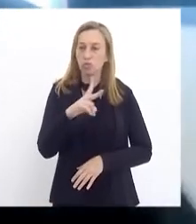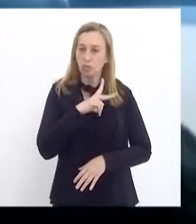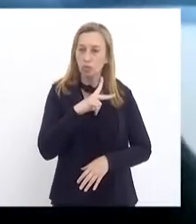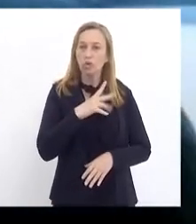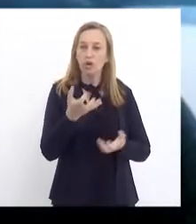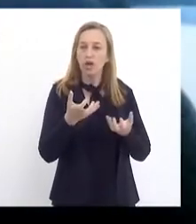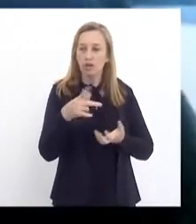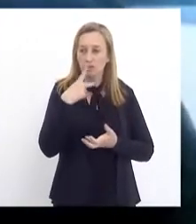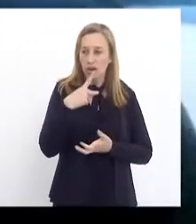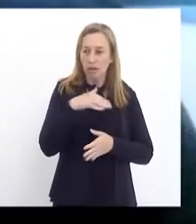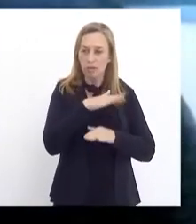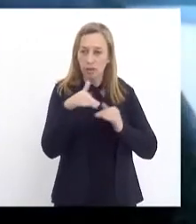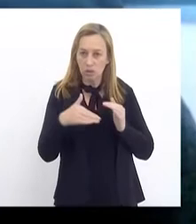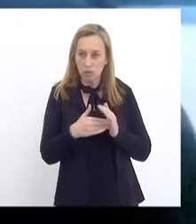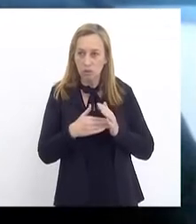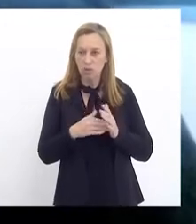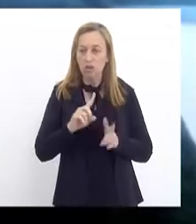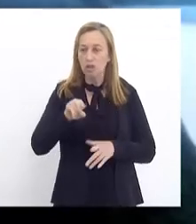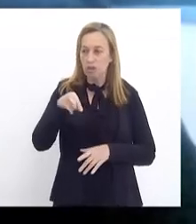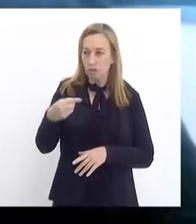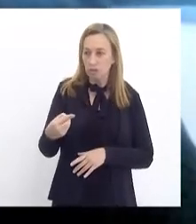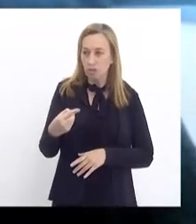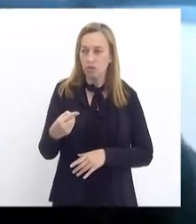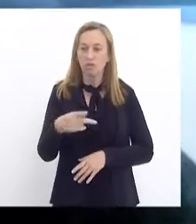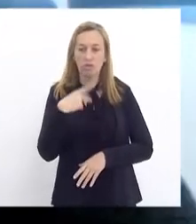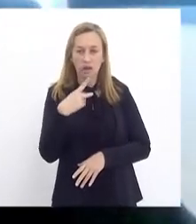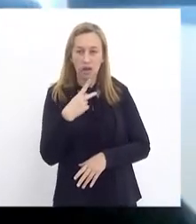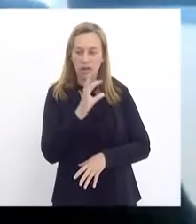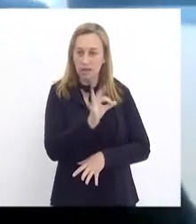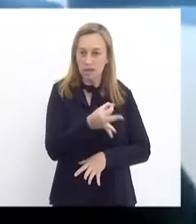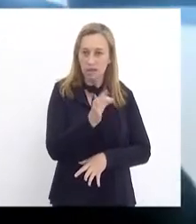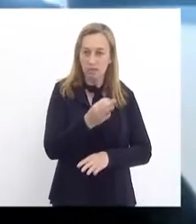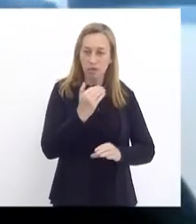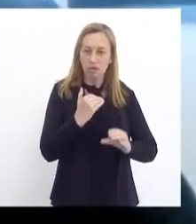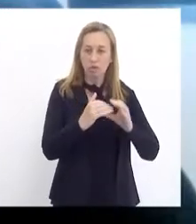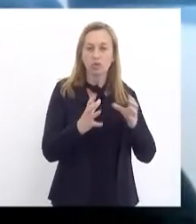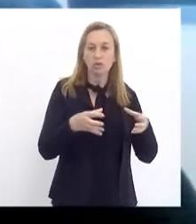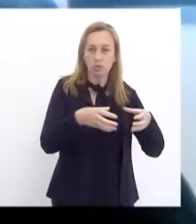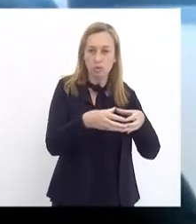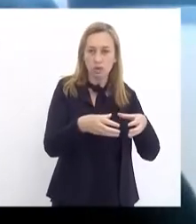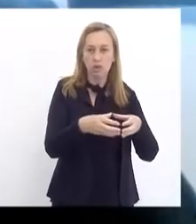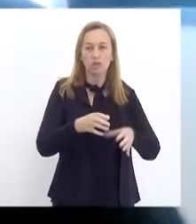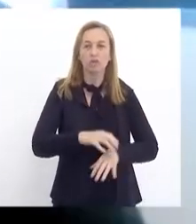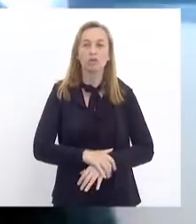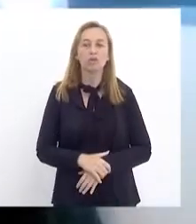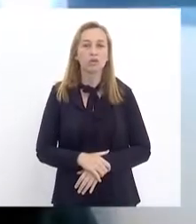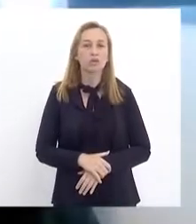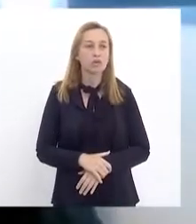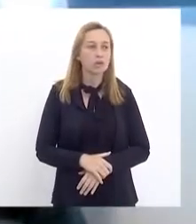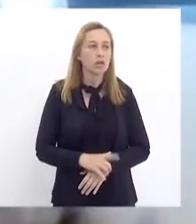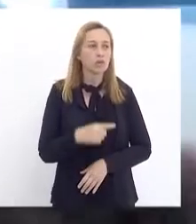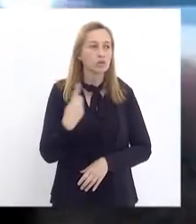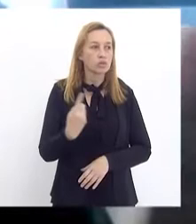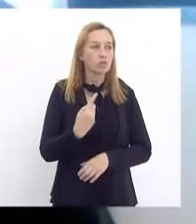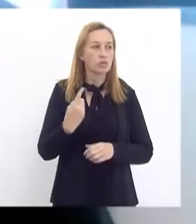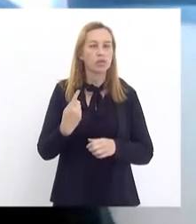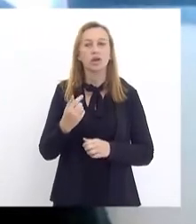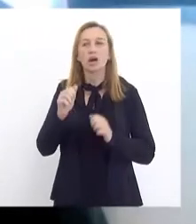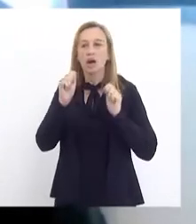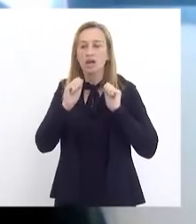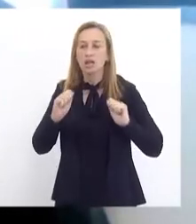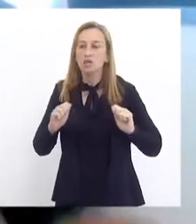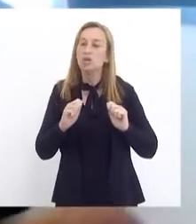para todos, e vou depois passar oficialmente a essa comissão, a nossa assessoria fez